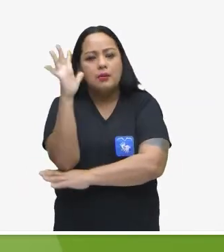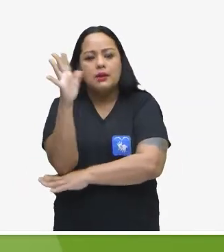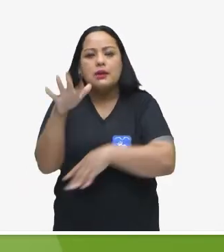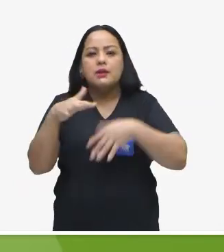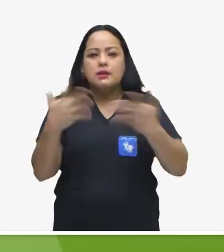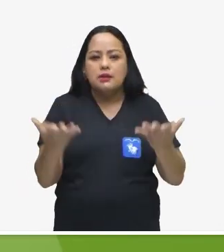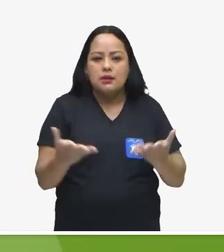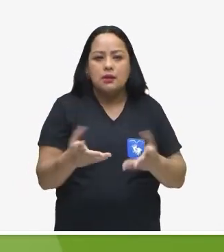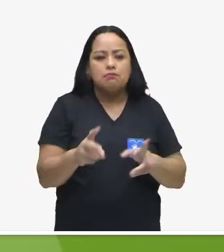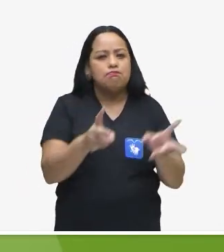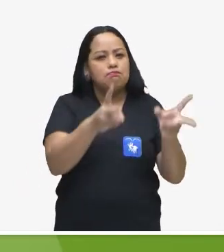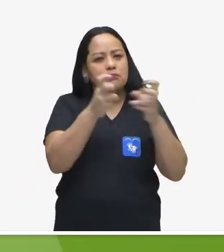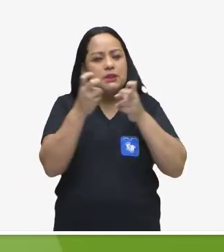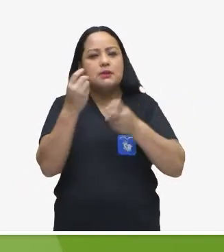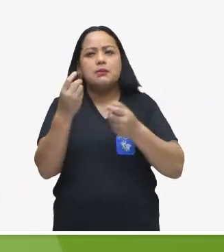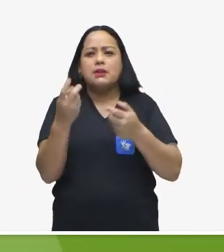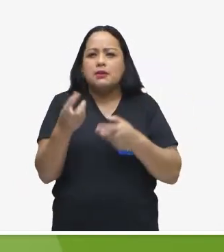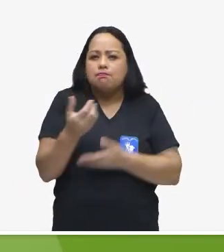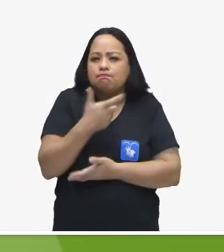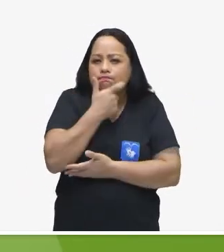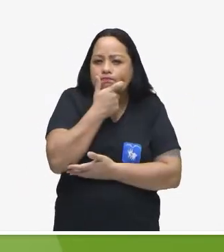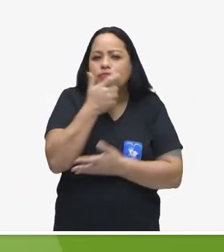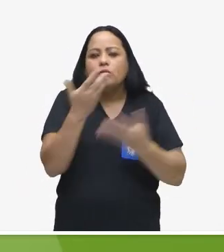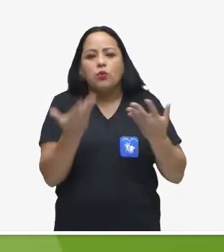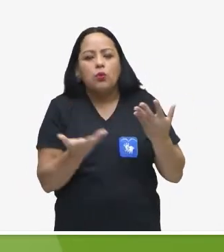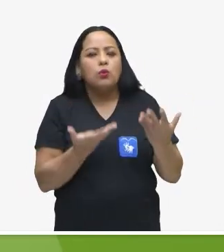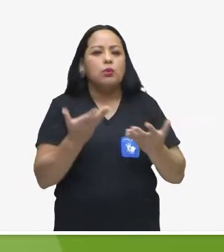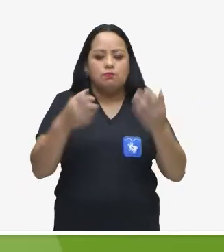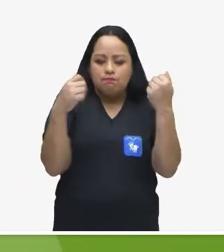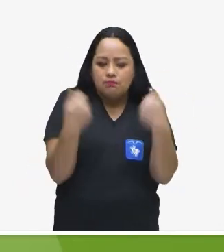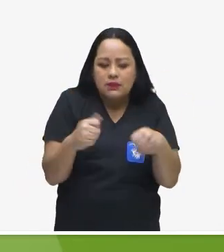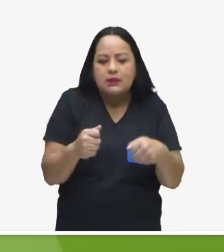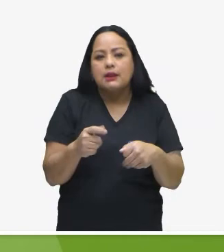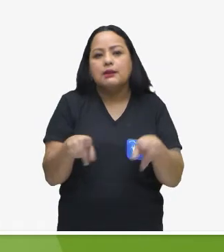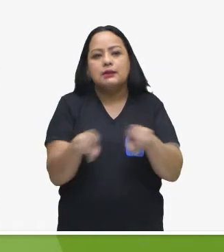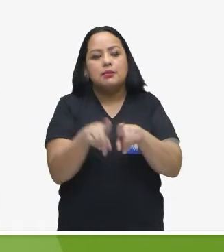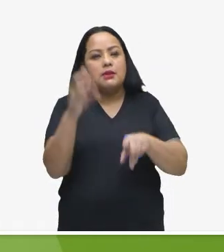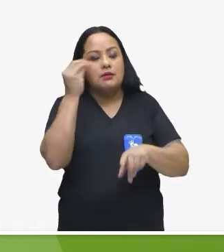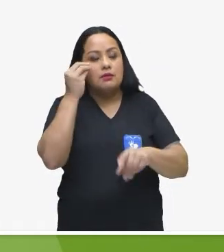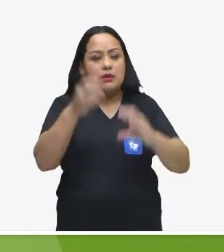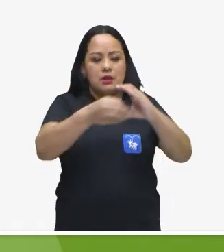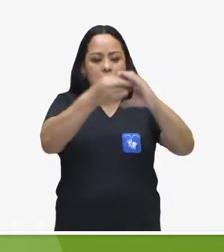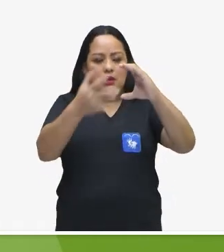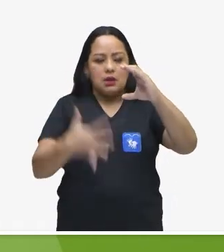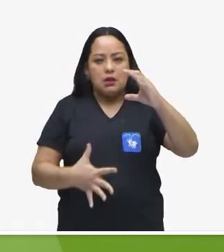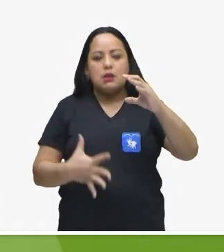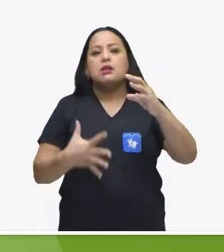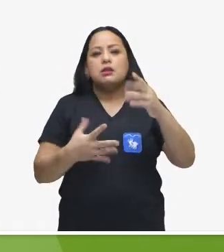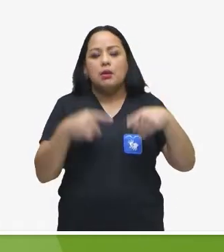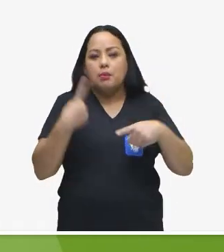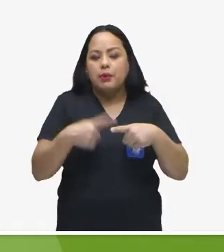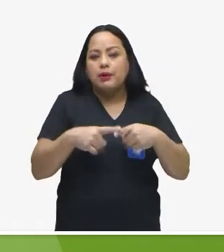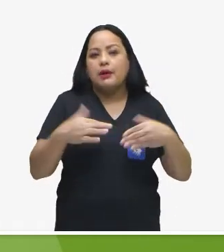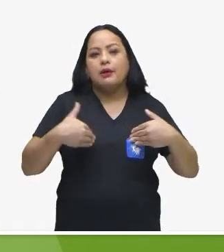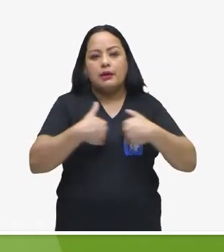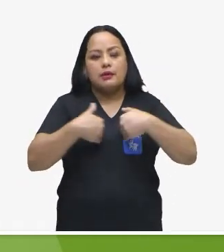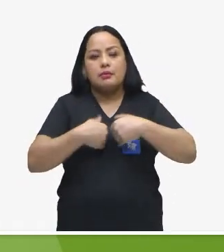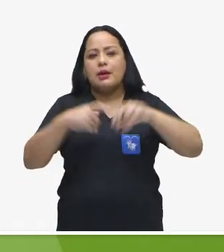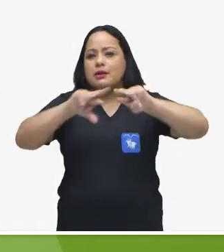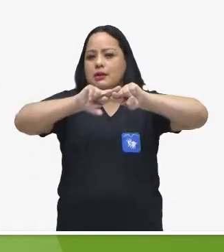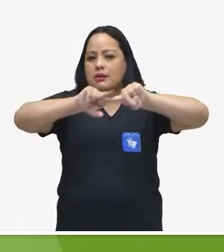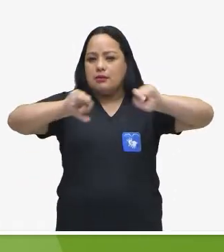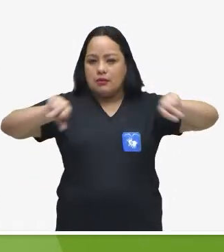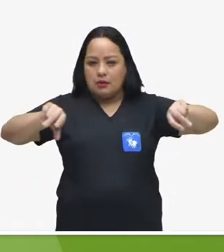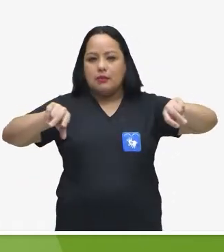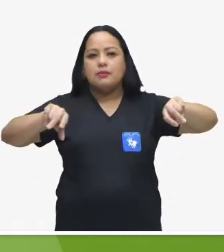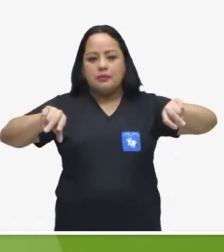vendo a necessidade de verificar as suas características, né? Porque os animais são diversos, né?